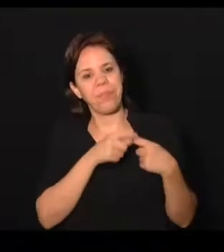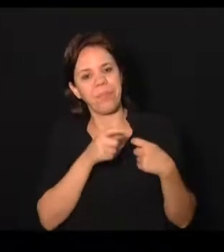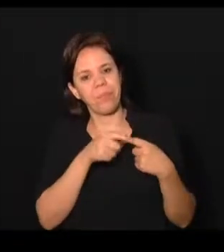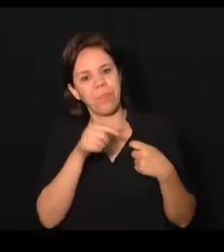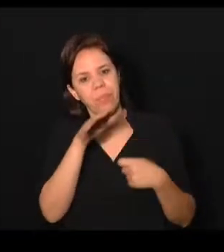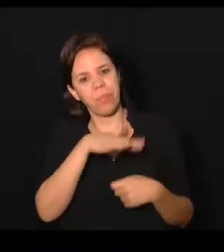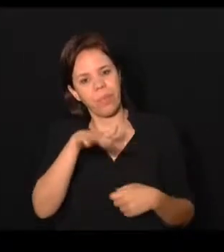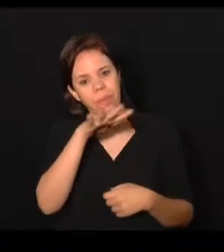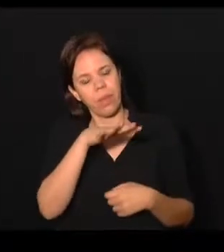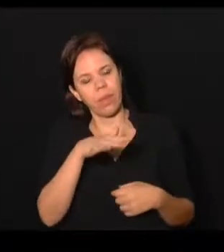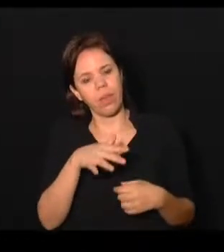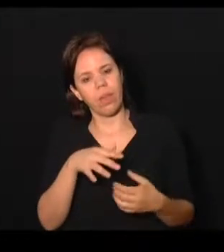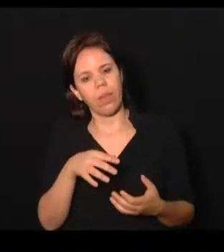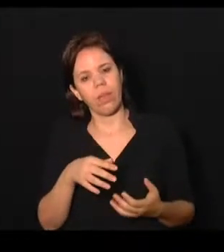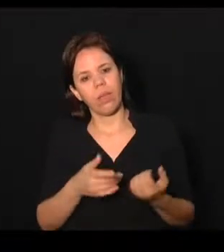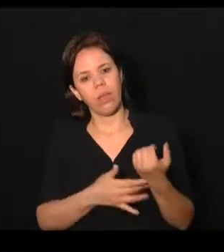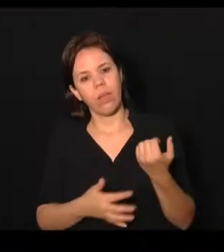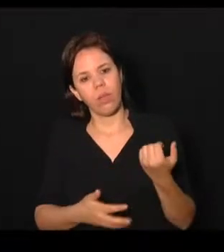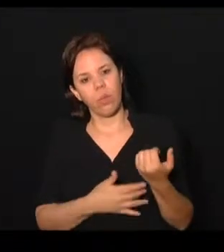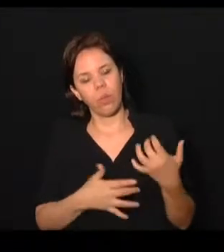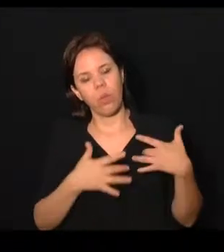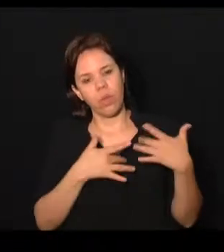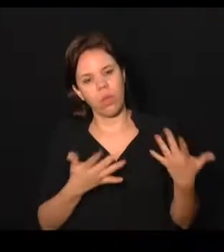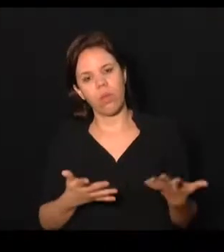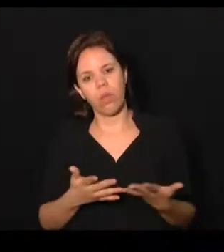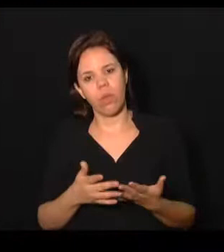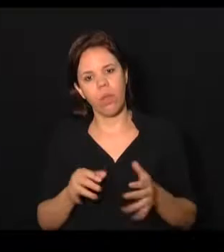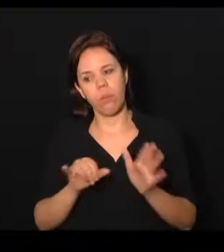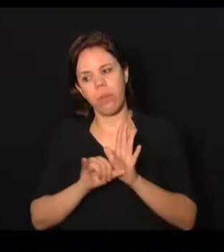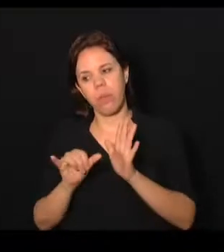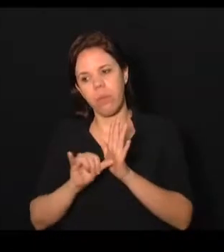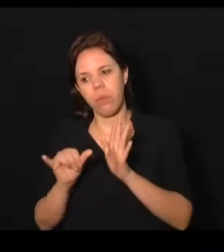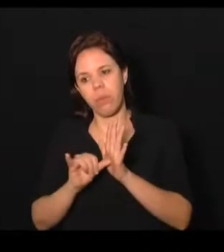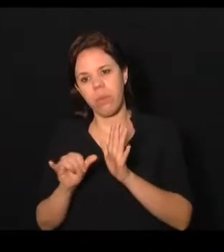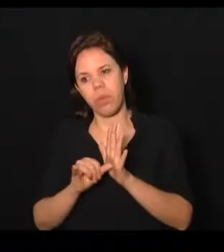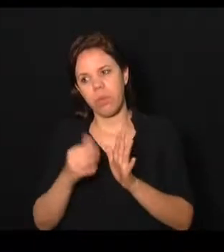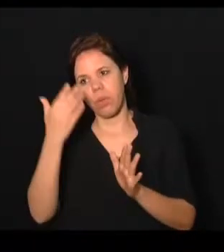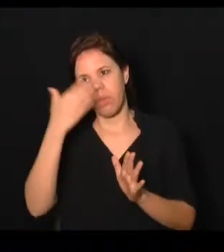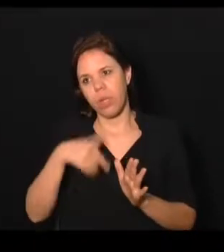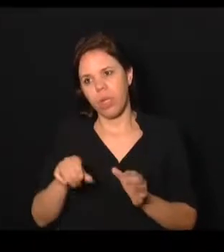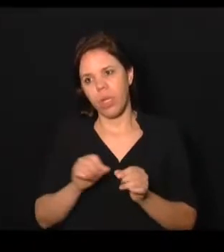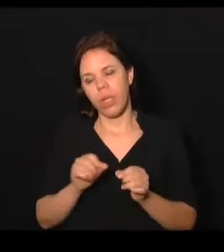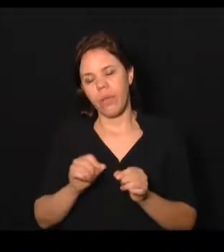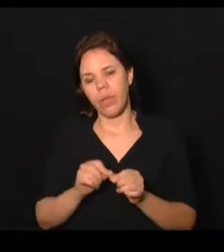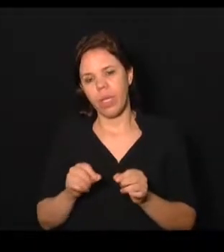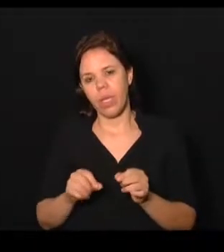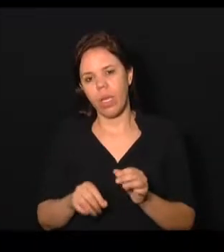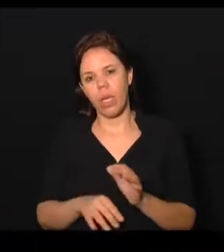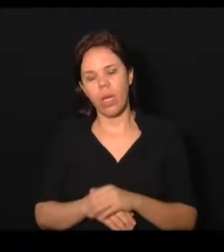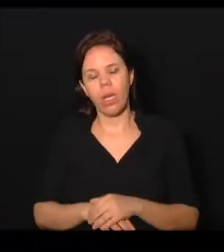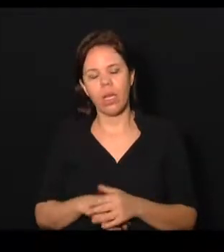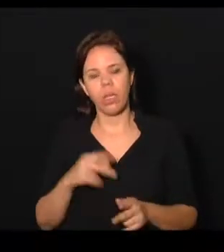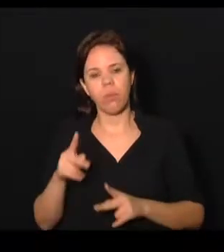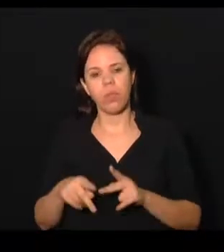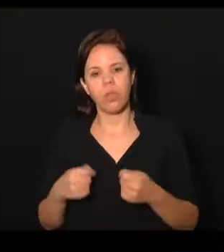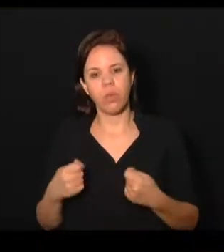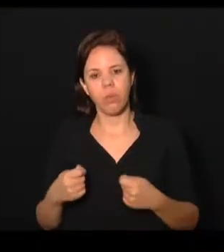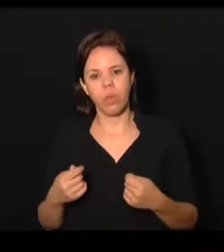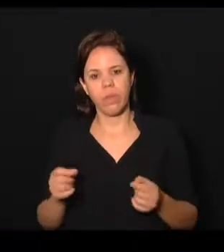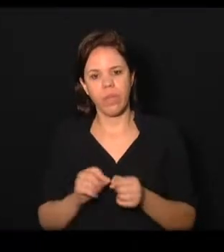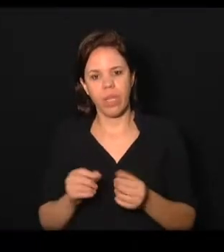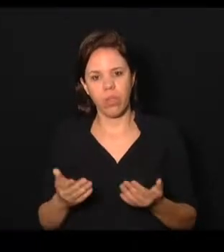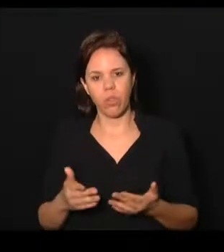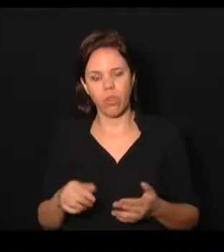pelos bancos de sangue. E aí o edital saiu e não fazia essa restrição que se faz